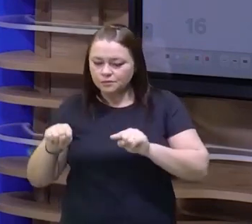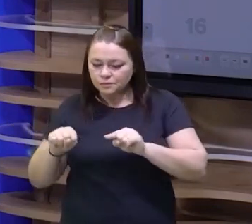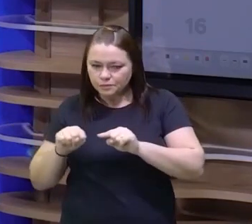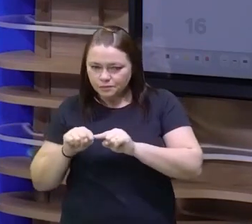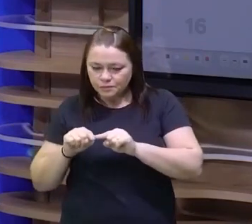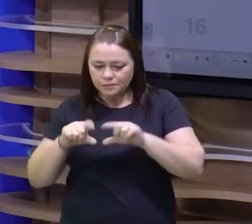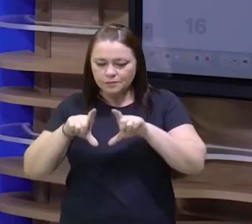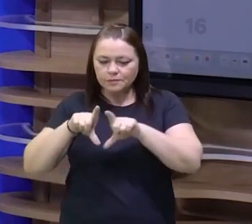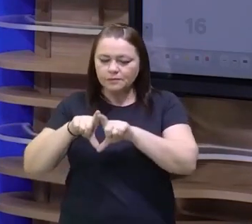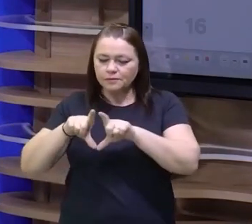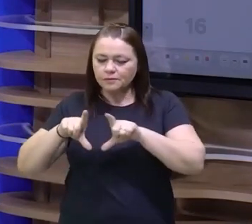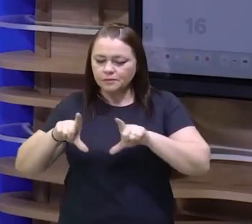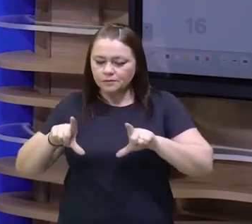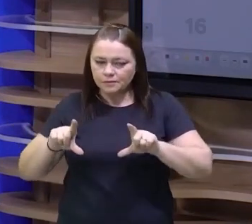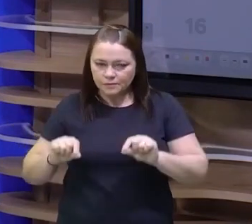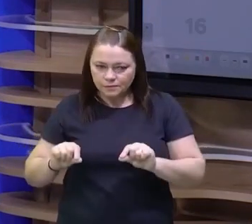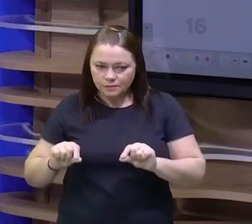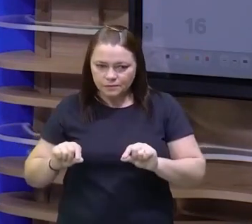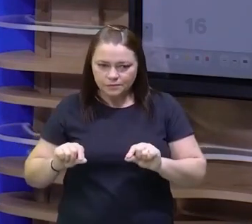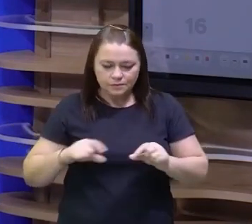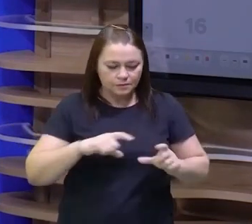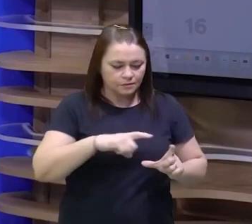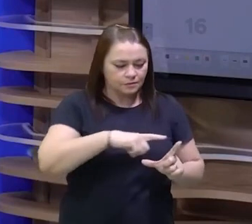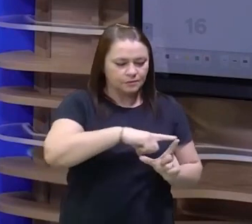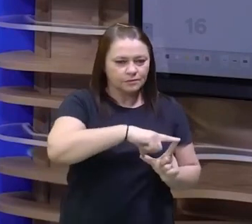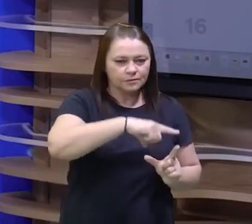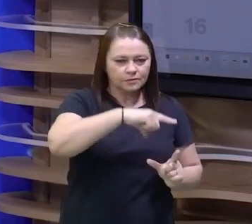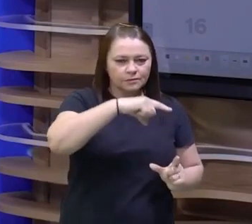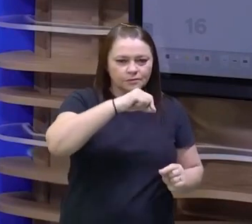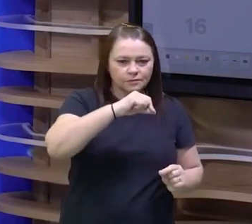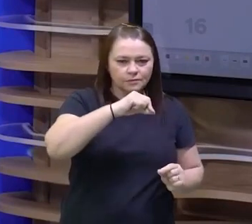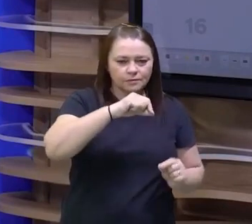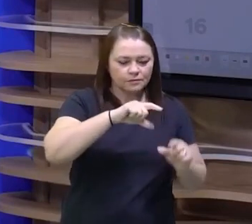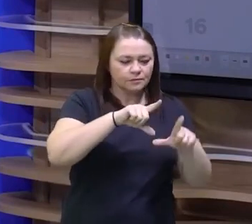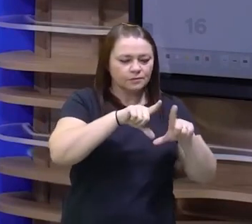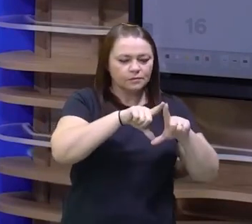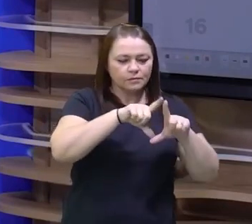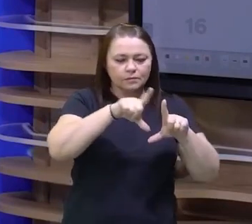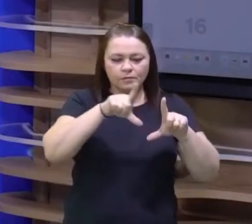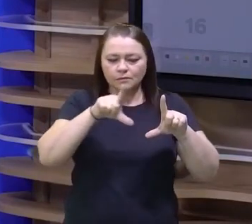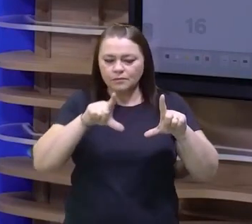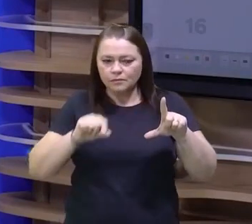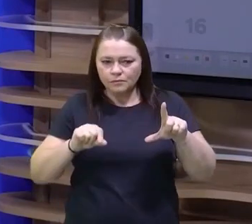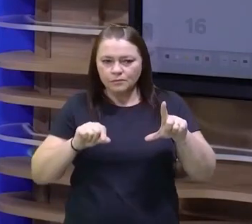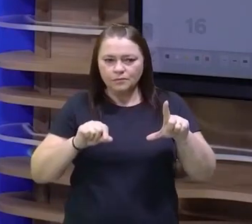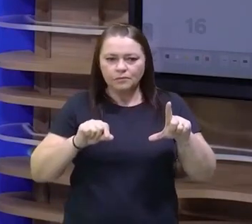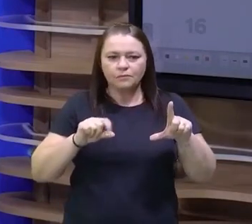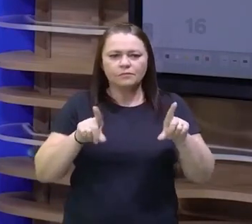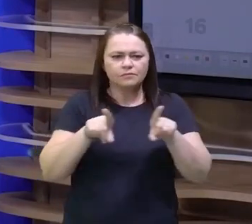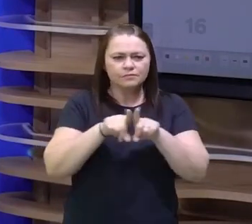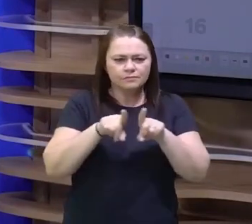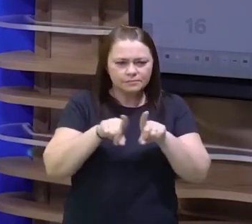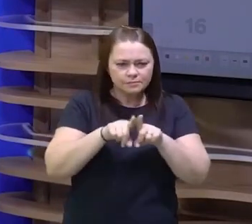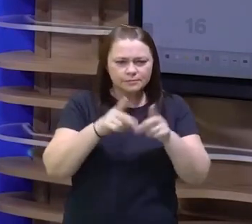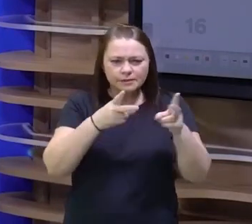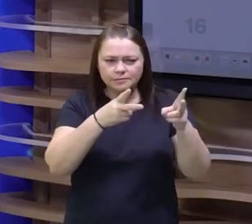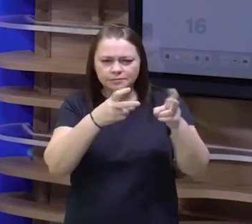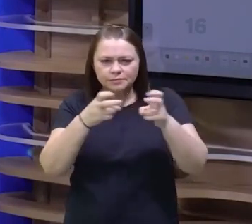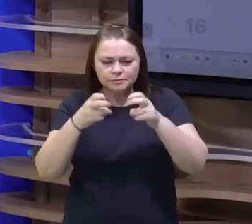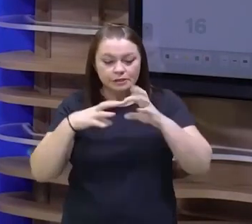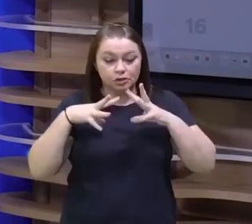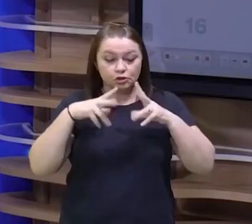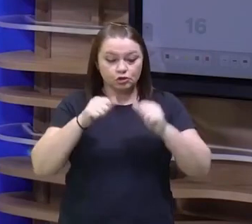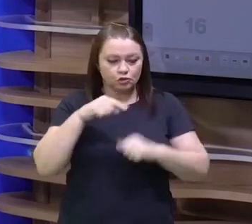o retângulo, vimos o trapézio, o paralelogramo e o losango. Perceba que dessas figuras